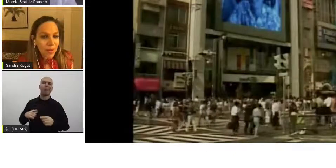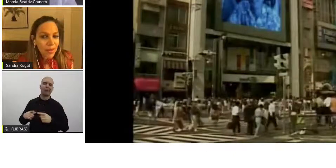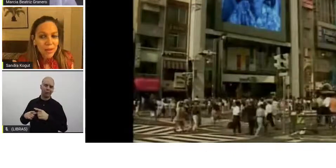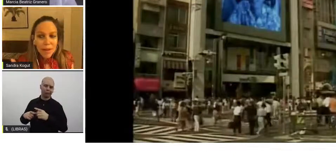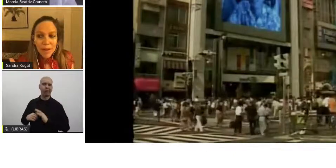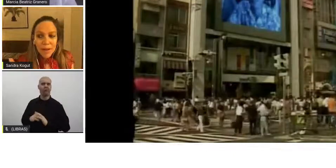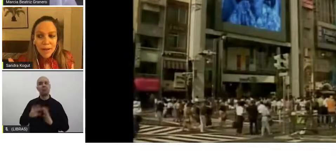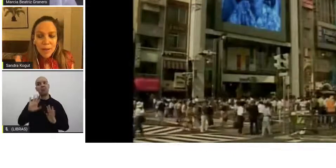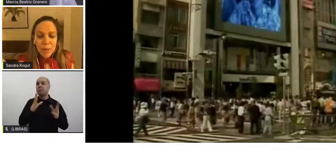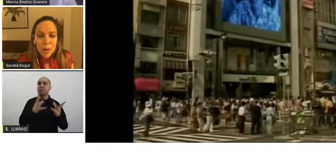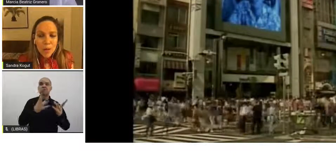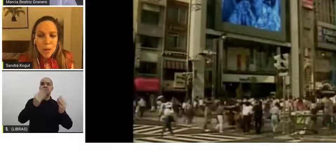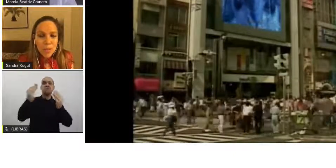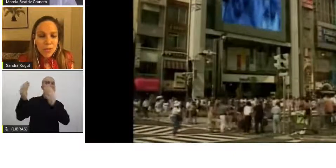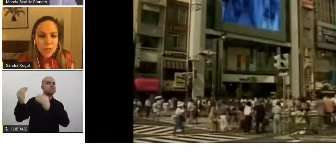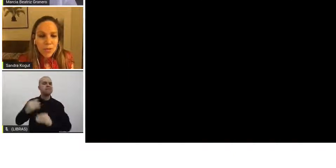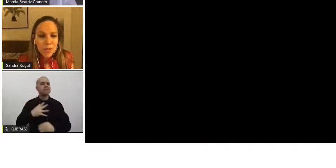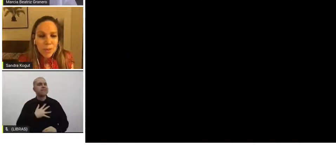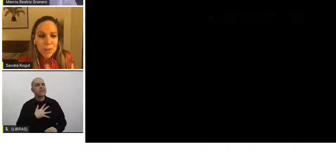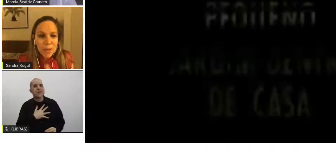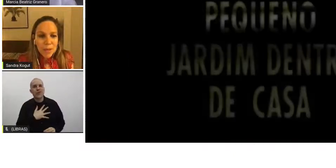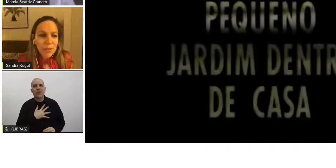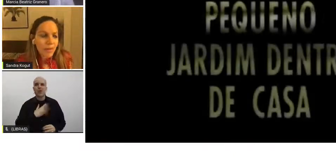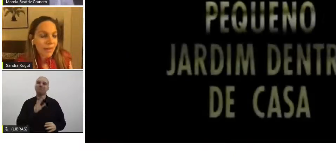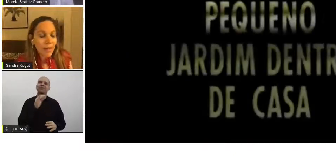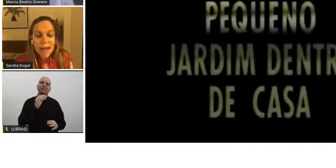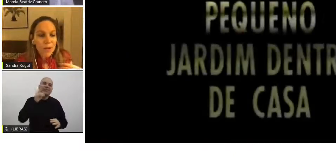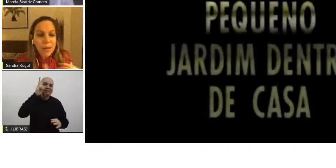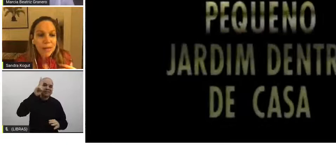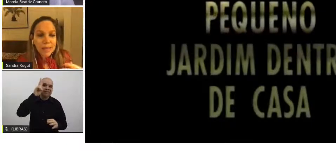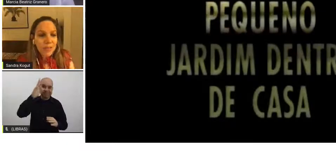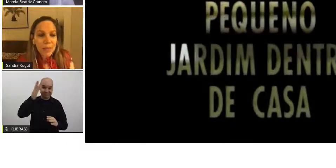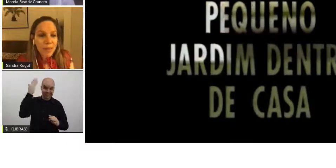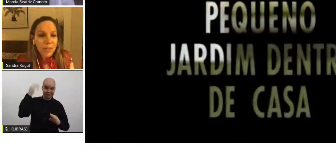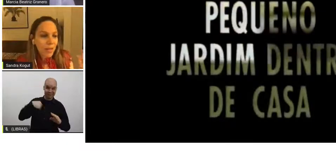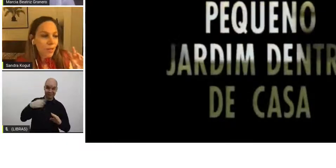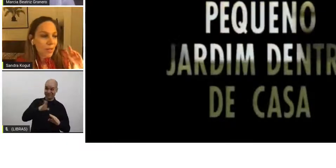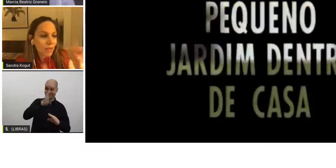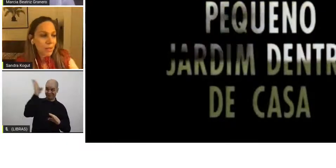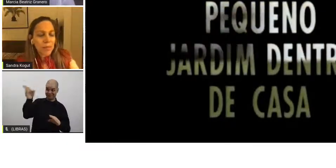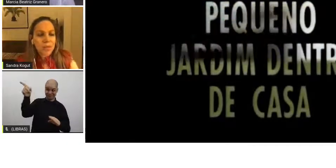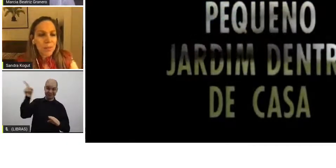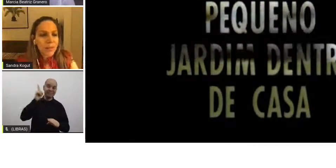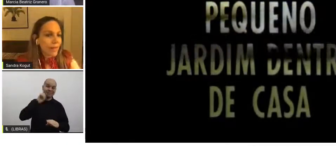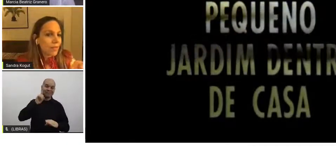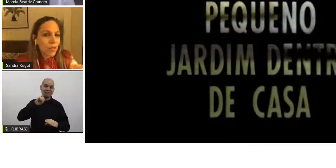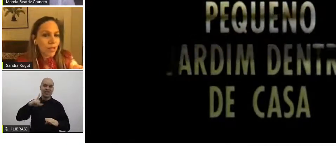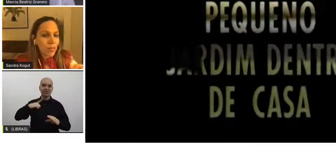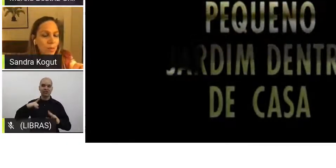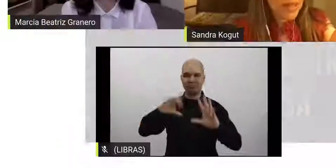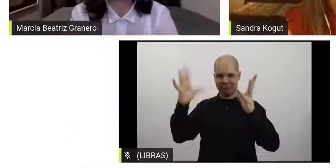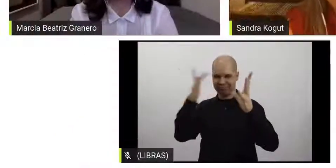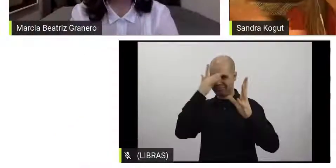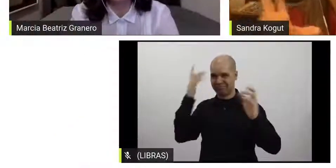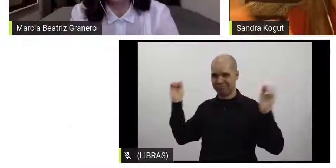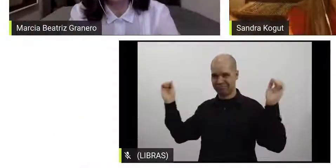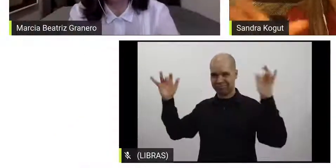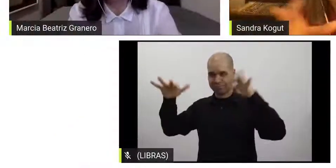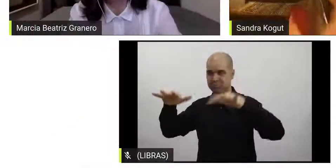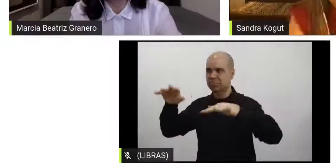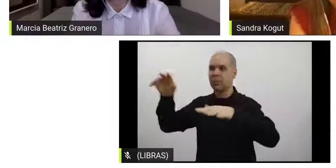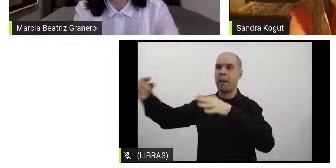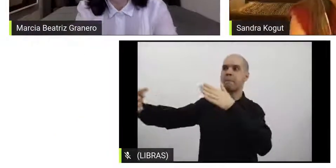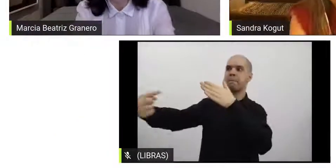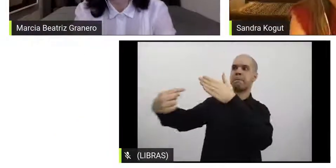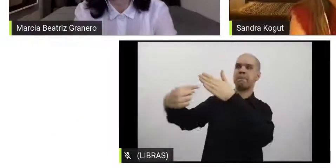público, uma pessoa fez uma pergunta, eles nem me deixaram responder, outra pessoa da plateia foi responder, virou uma briga,